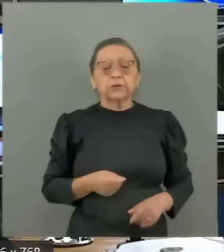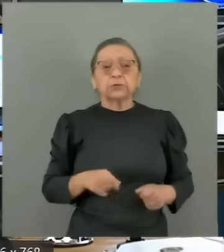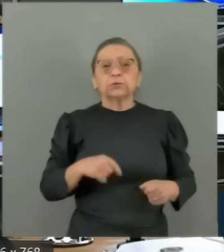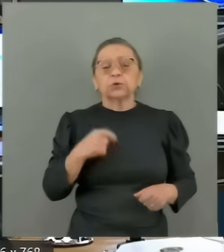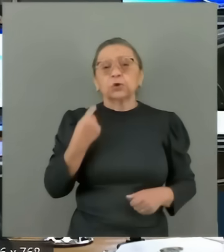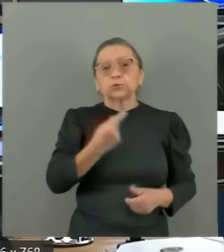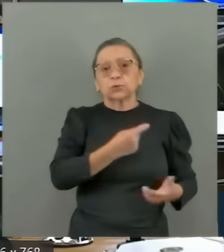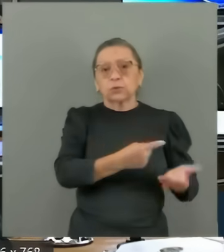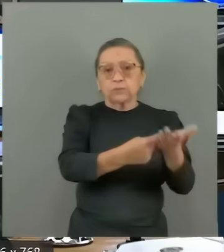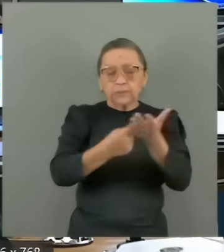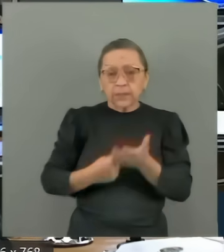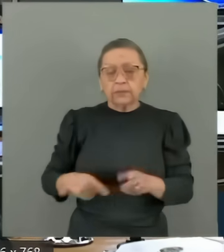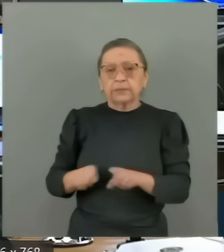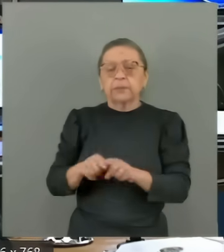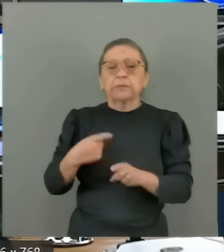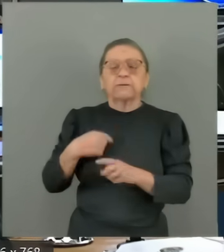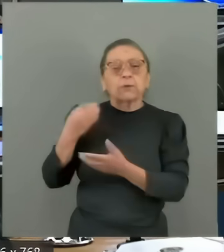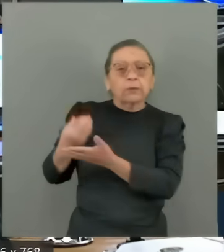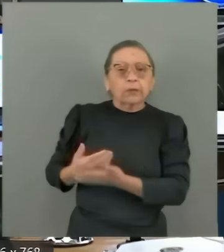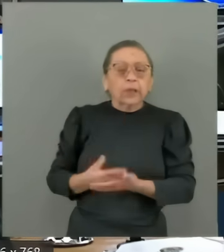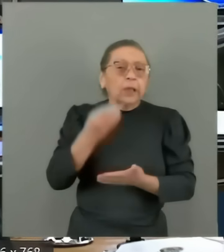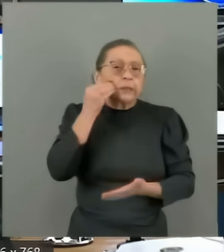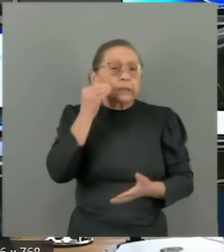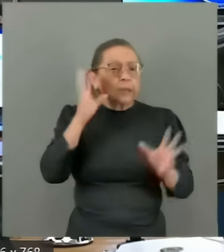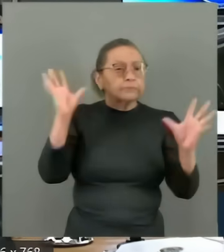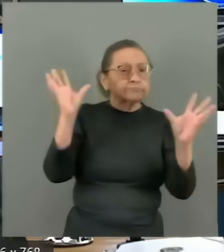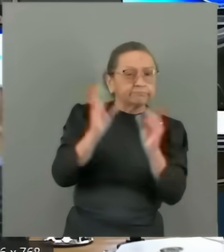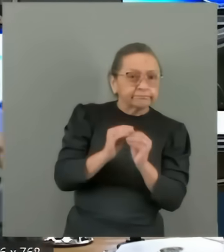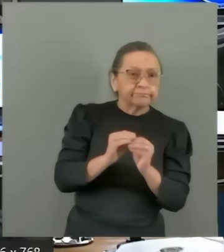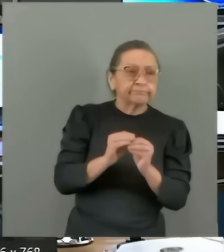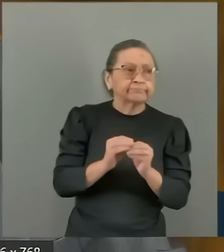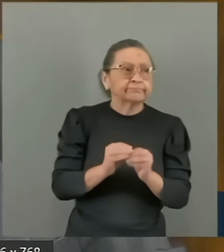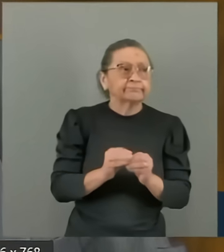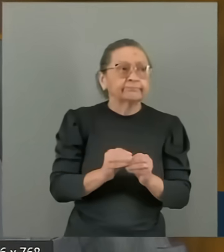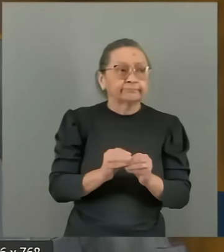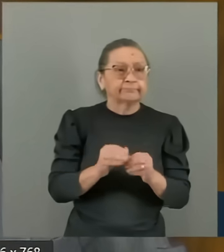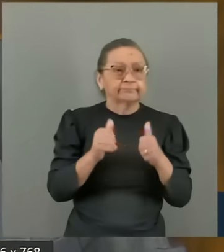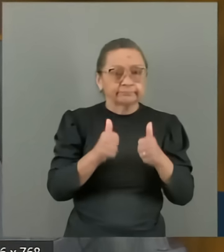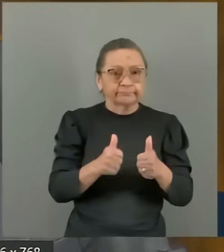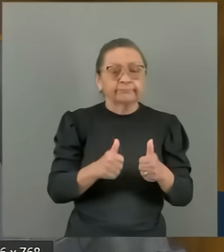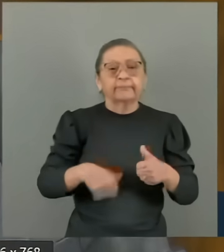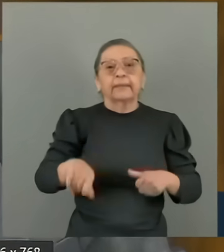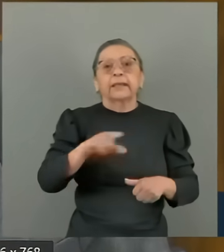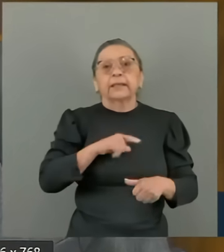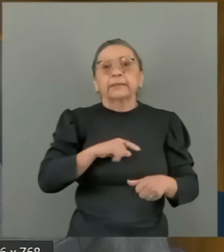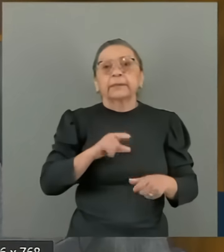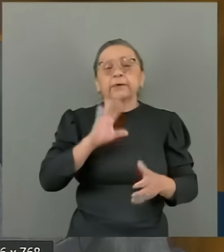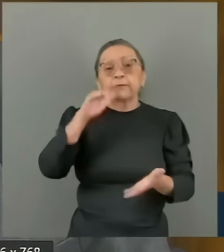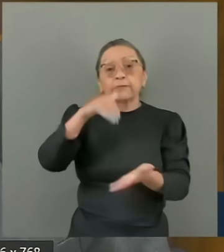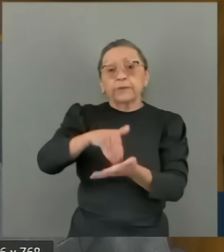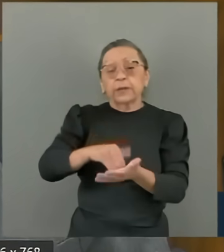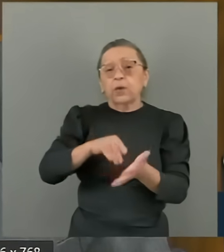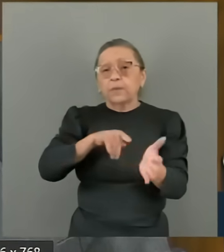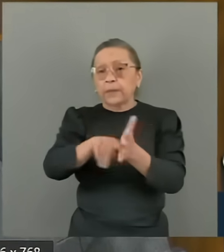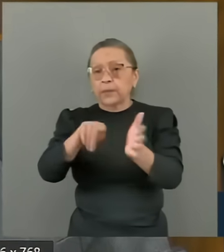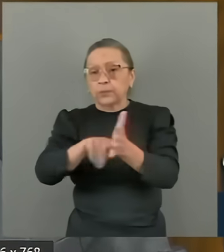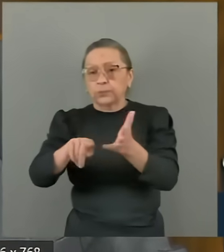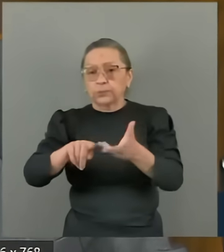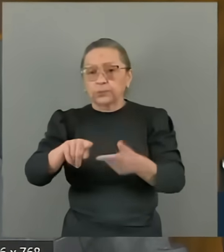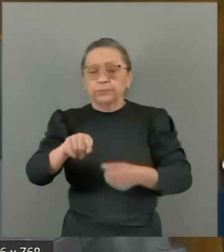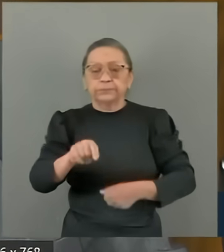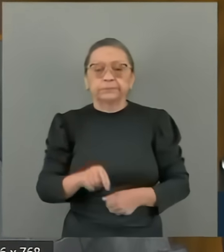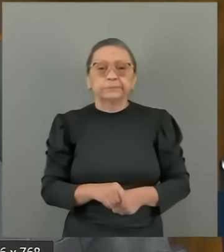convidado. Eu vou tentar aqui ser sucinto e ao final farei algumas perguntas.